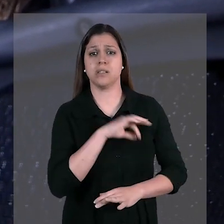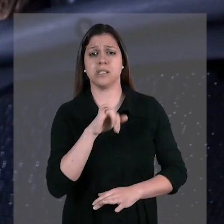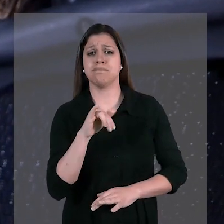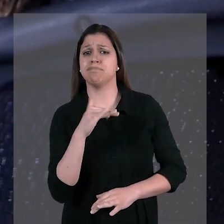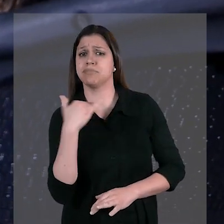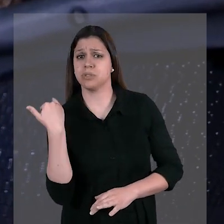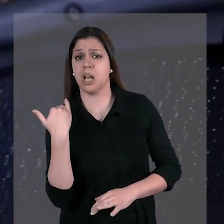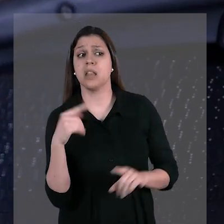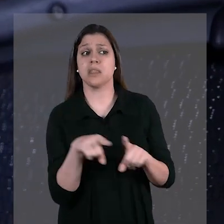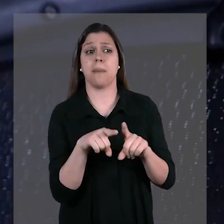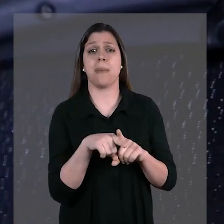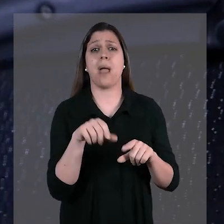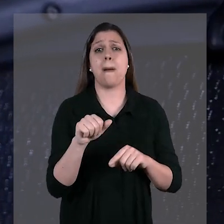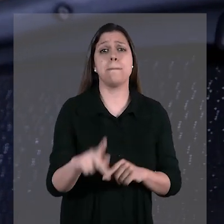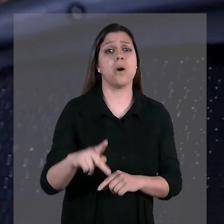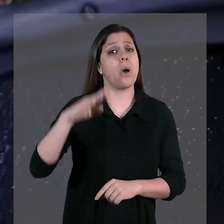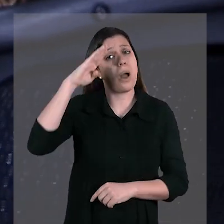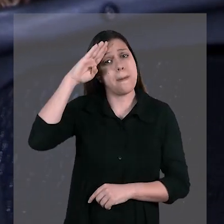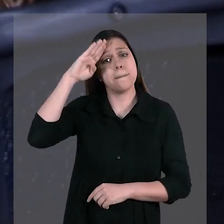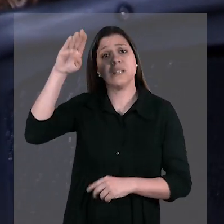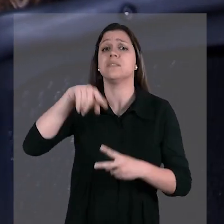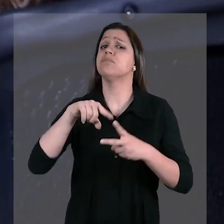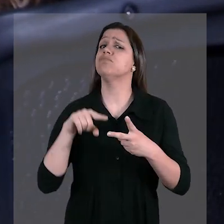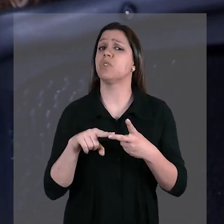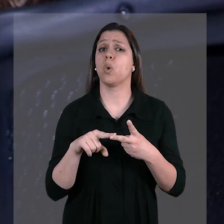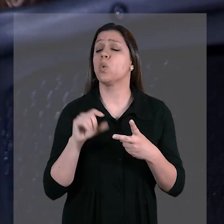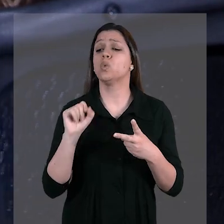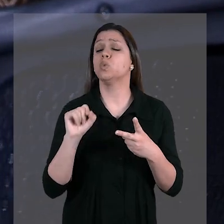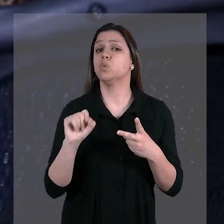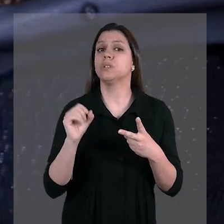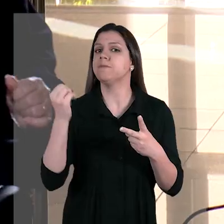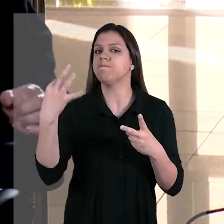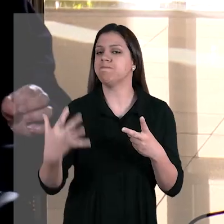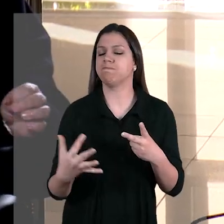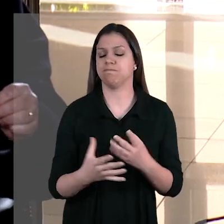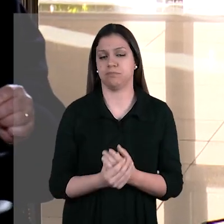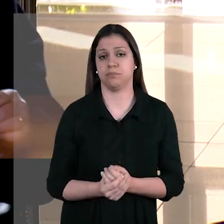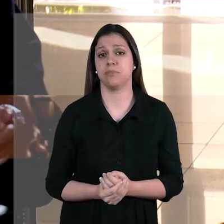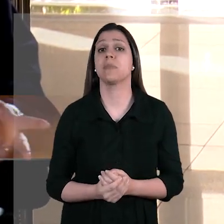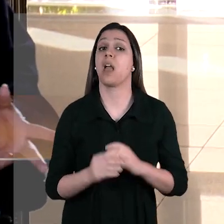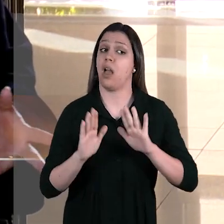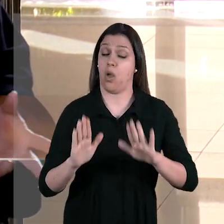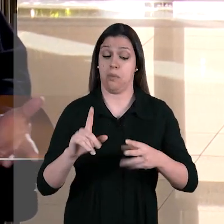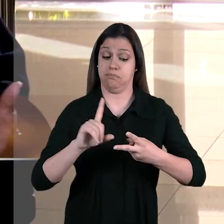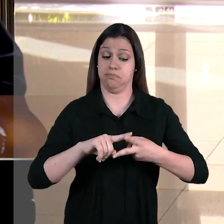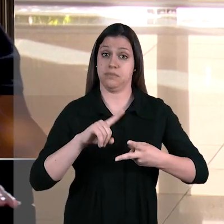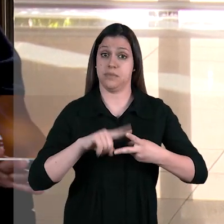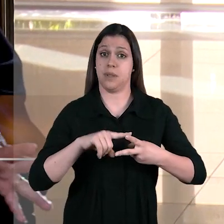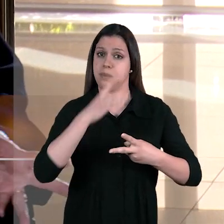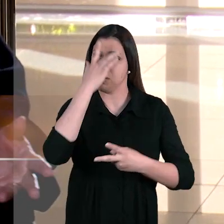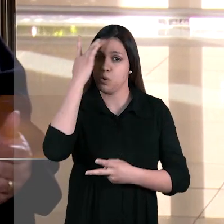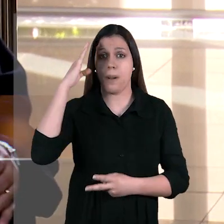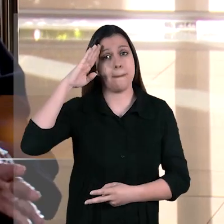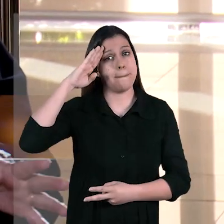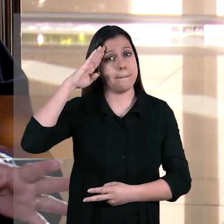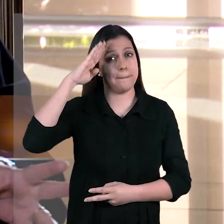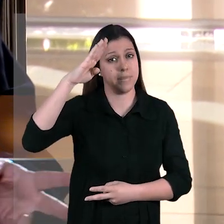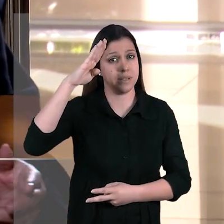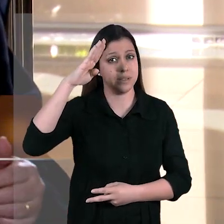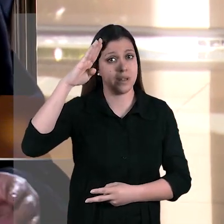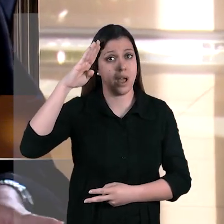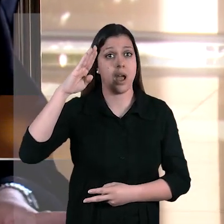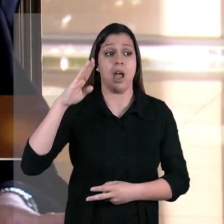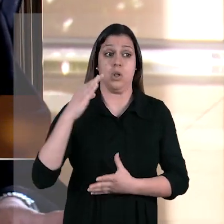dos militares. Doutora, o que a reforma vai trazer de novidade nesses dois quesitos? Bom, dos militares nesse último texto já